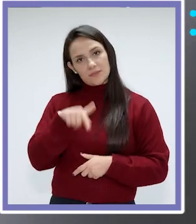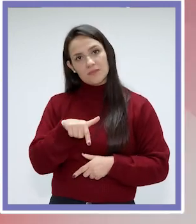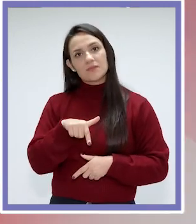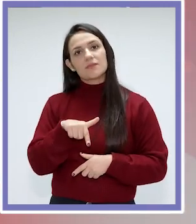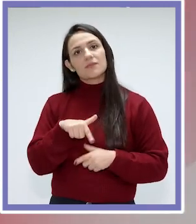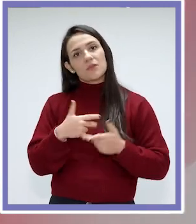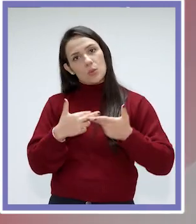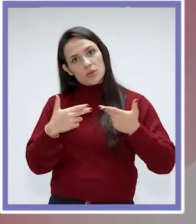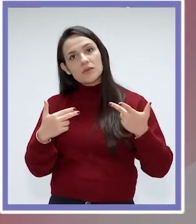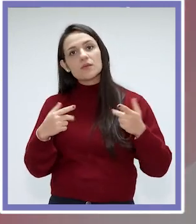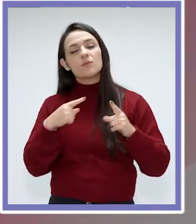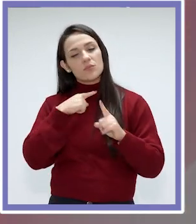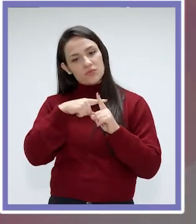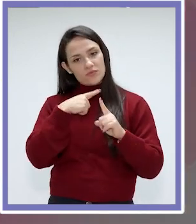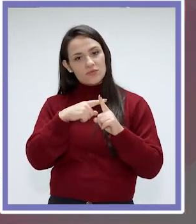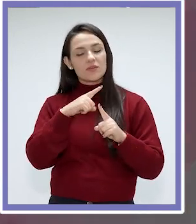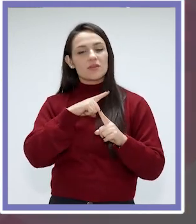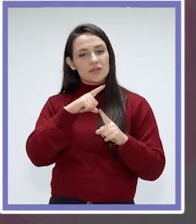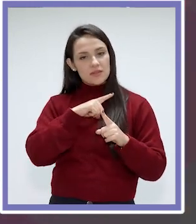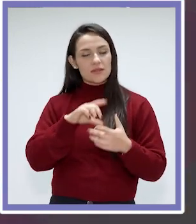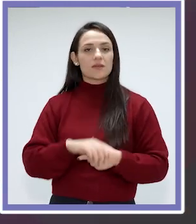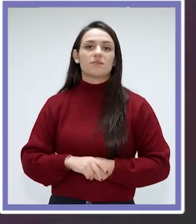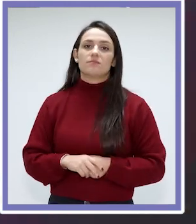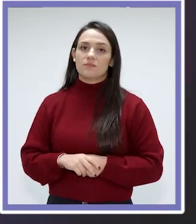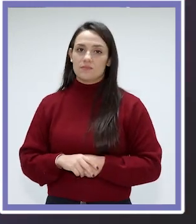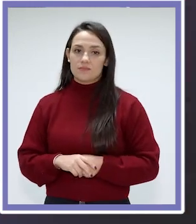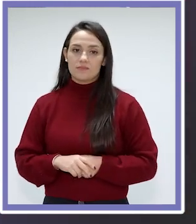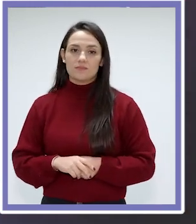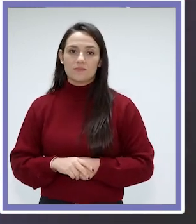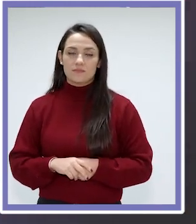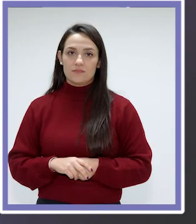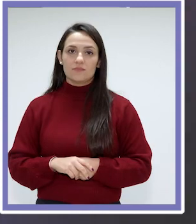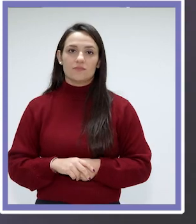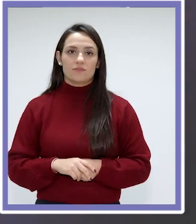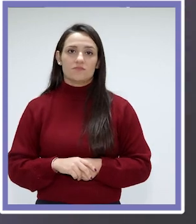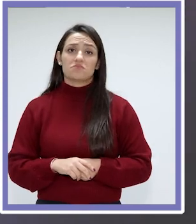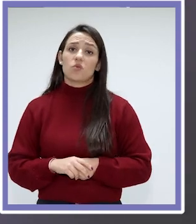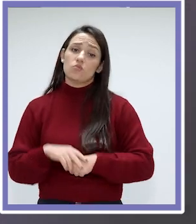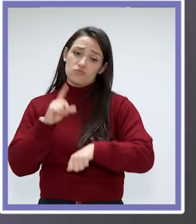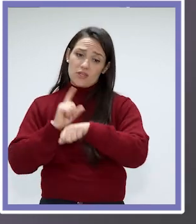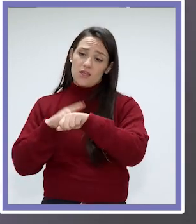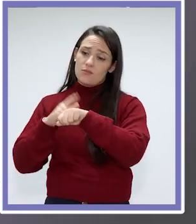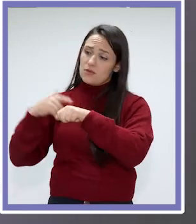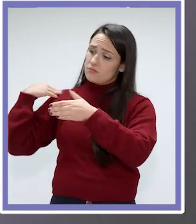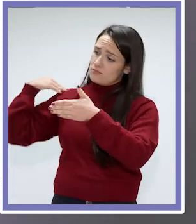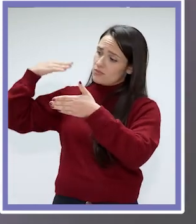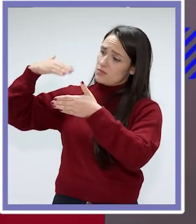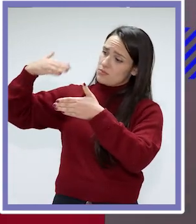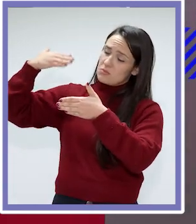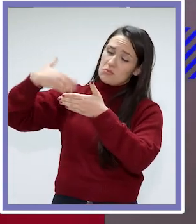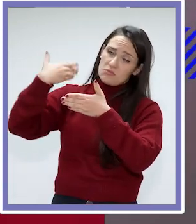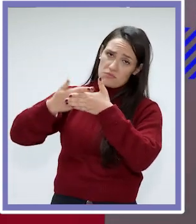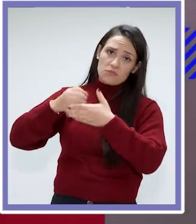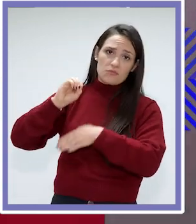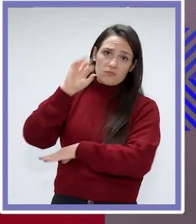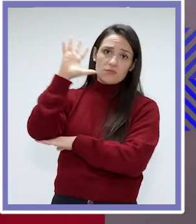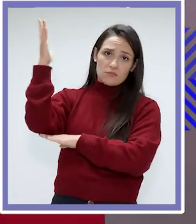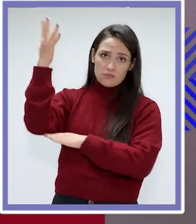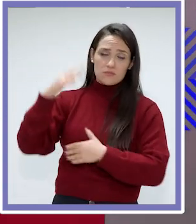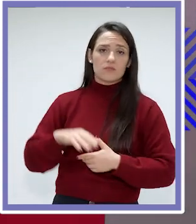esses são aspectos que a gente vai trazendo a partir daquilo que foi emergindo durante a expedição que a gente fez.